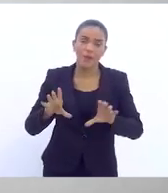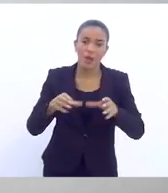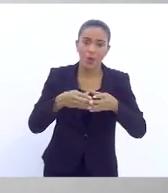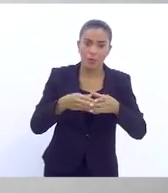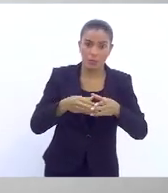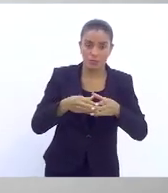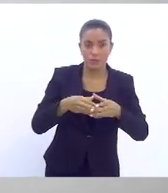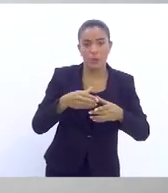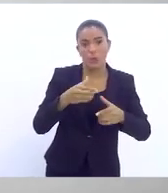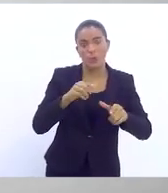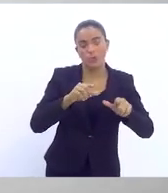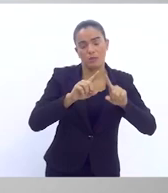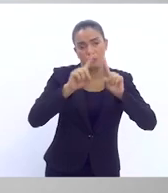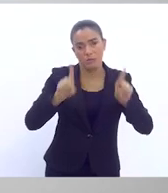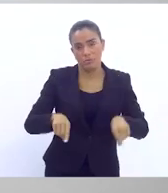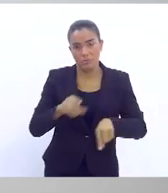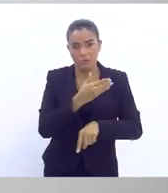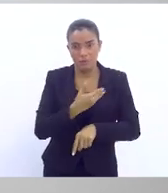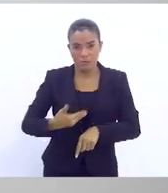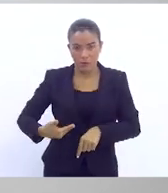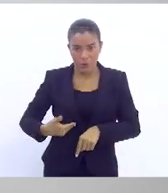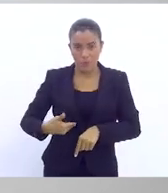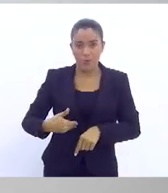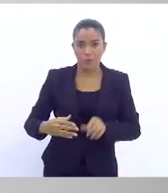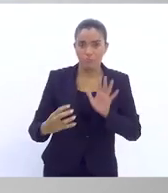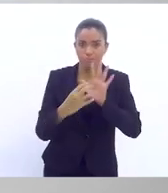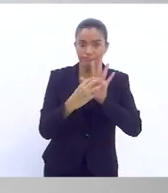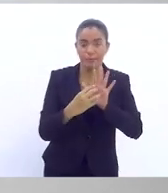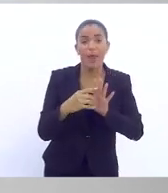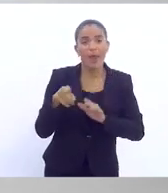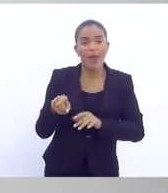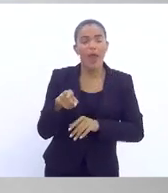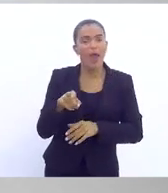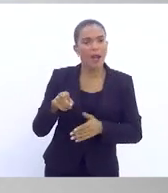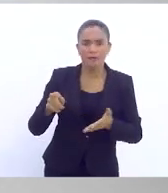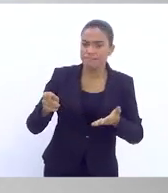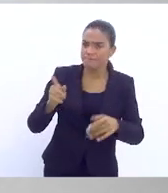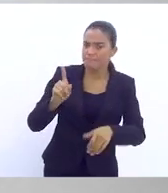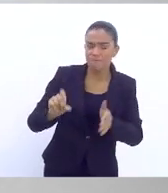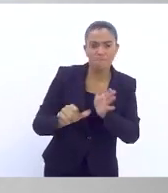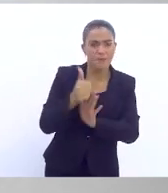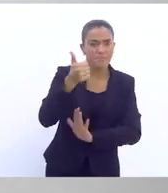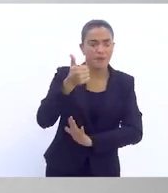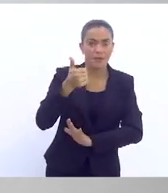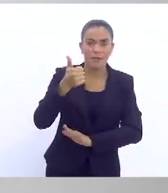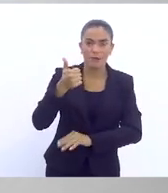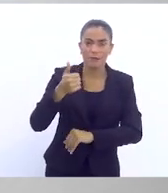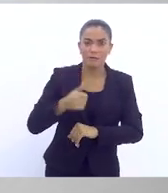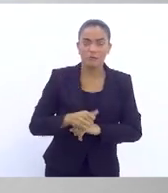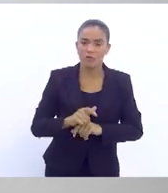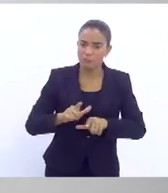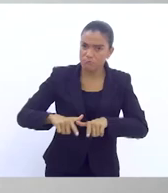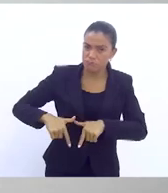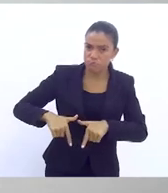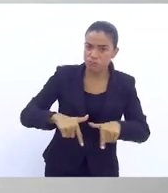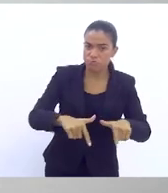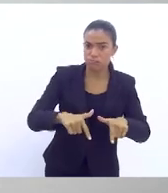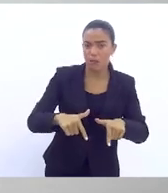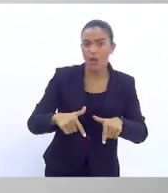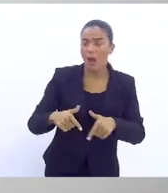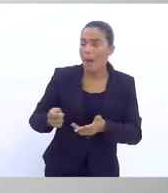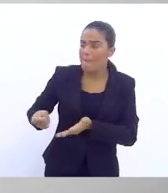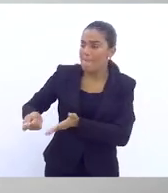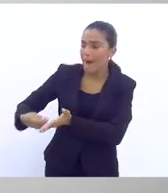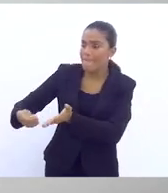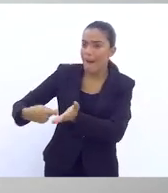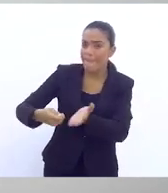comissão de servidores públicos ela propugnou logo de primeira mão o nosso aval